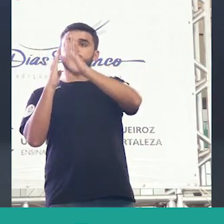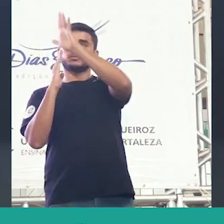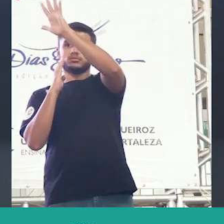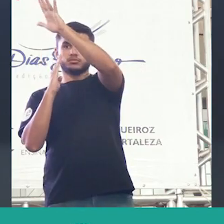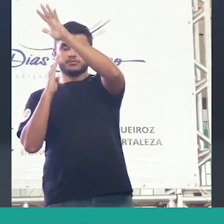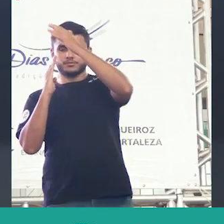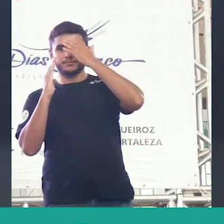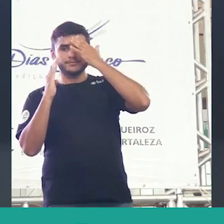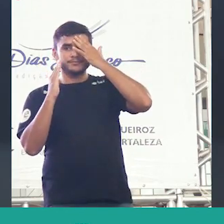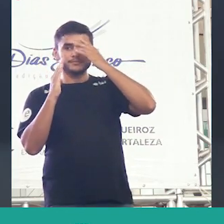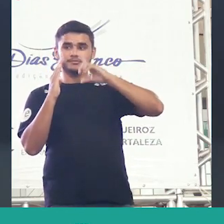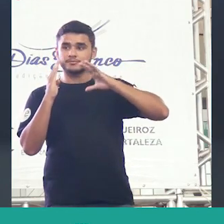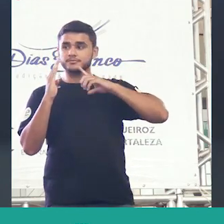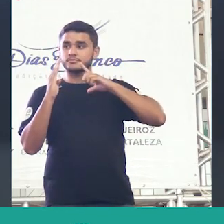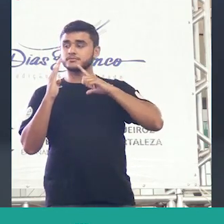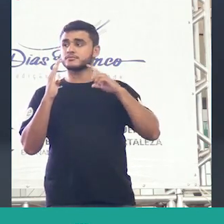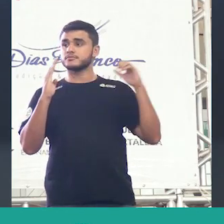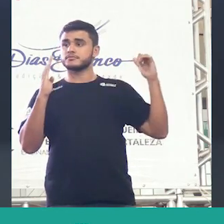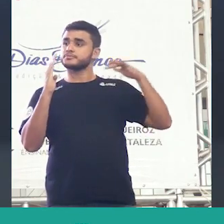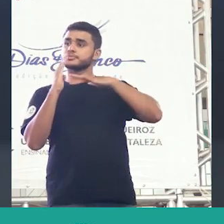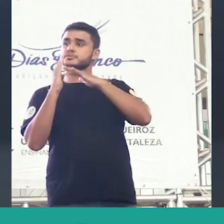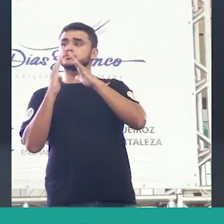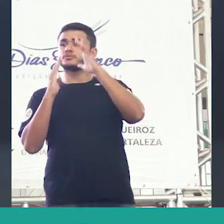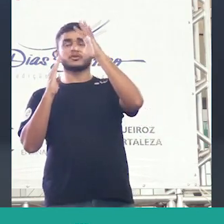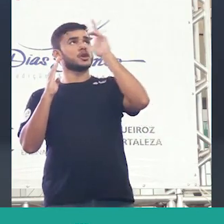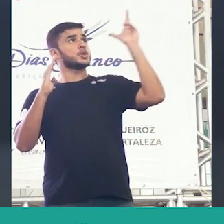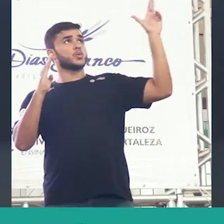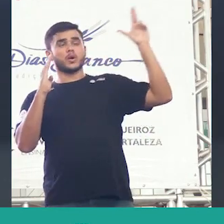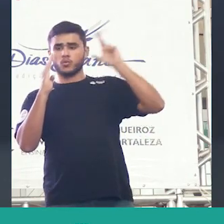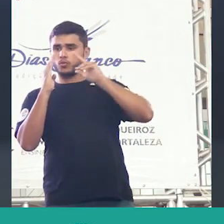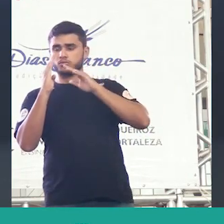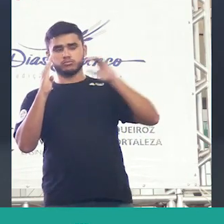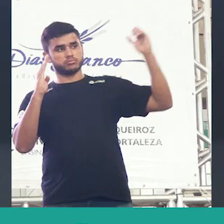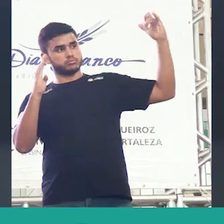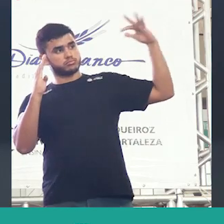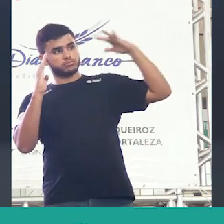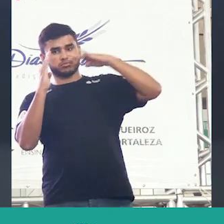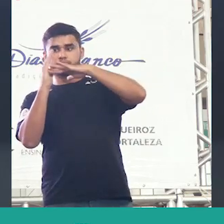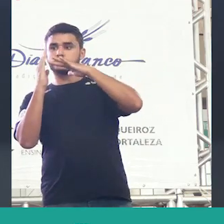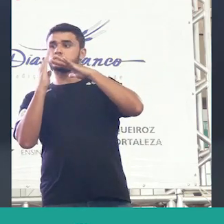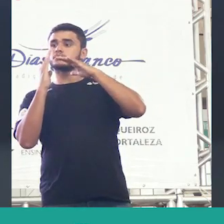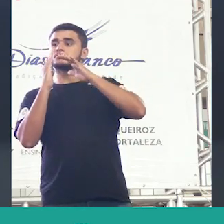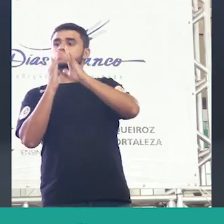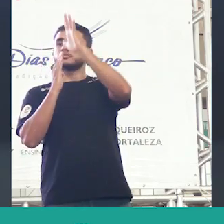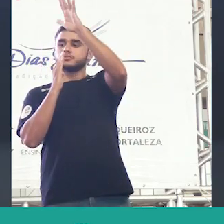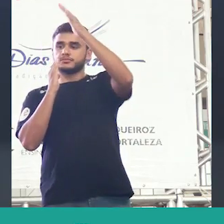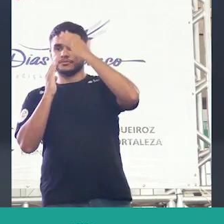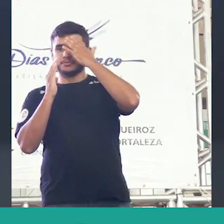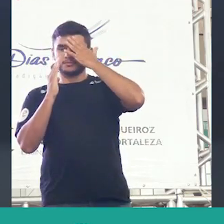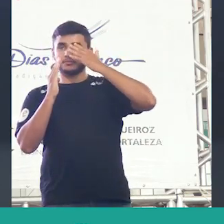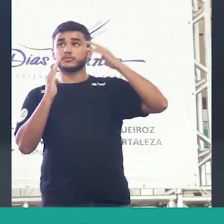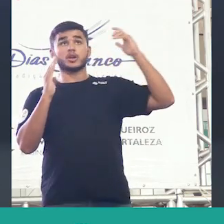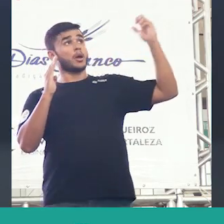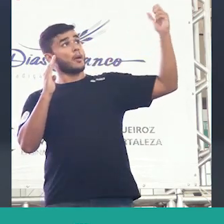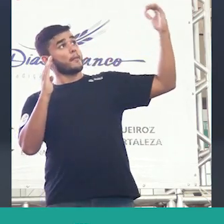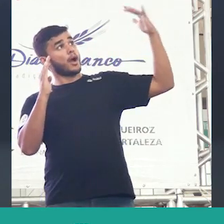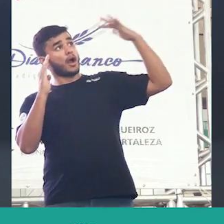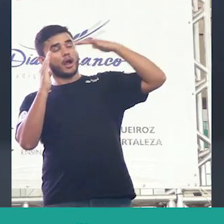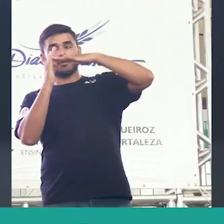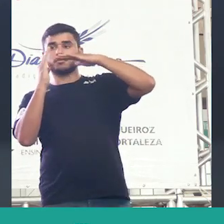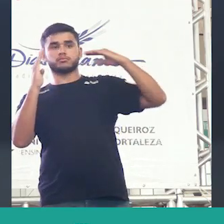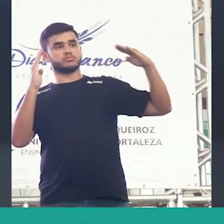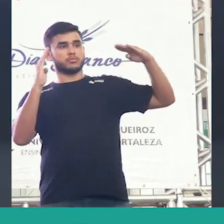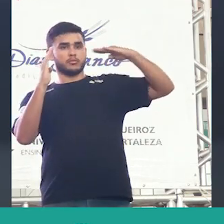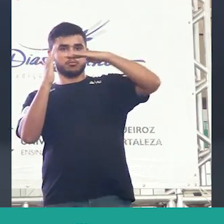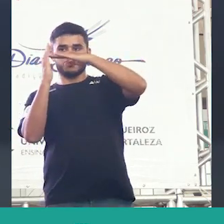refletem paralelo. Então o espelho plano é a mesma coisa de eu captar ela como ela vem. Vocês estão entendendo o que eu estou falando ou não? Se elas vêm